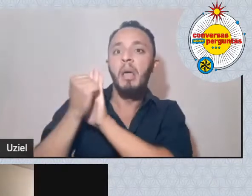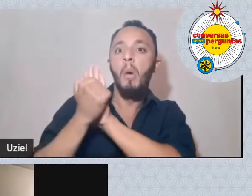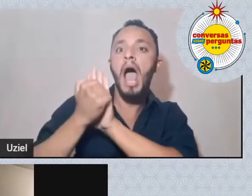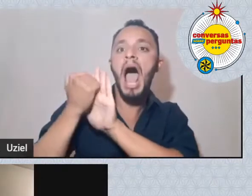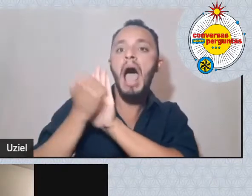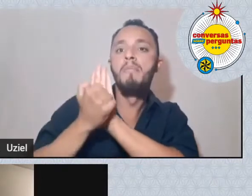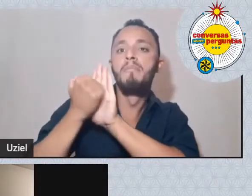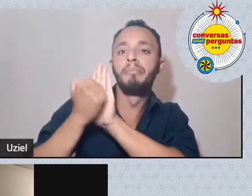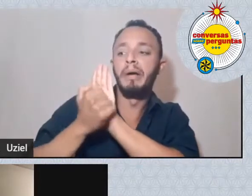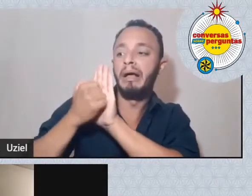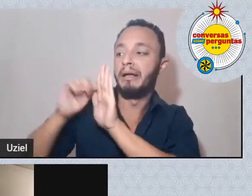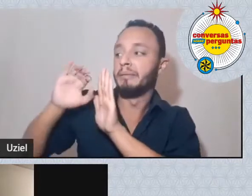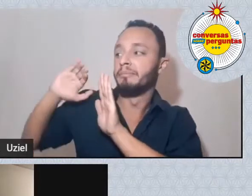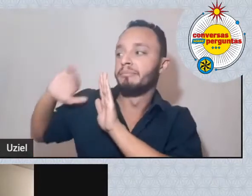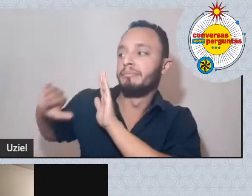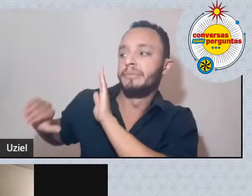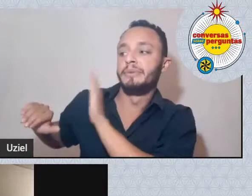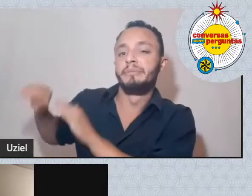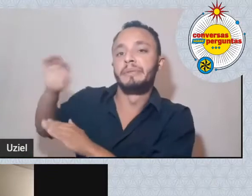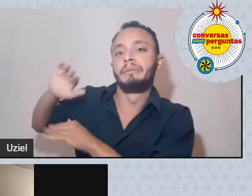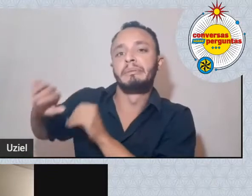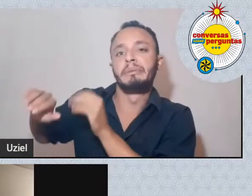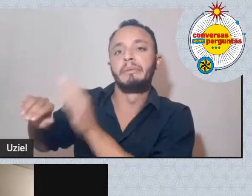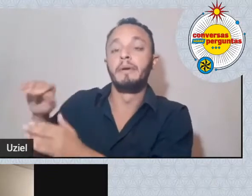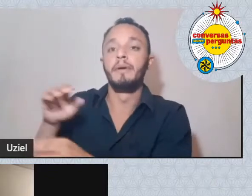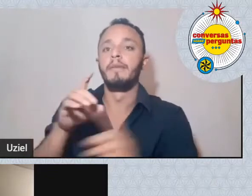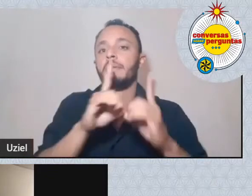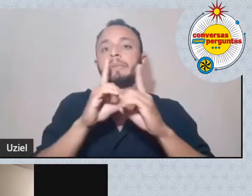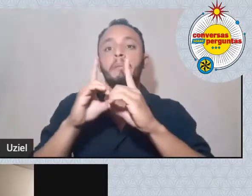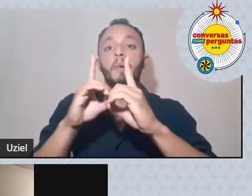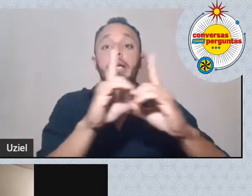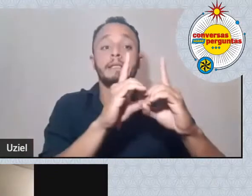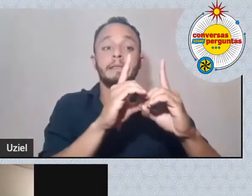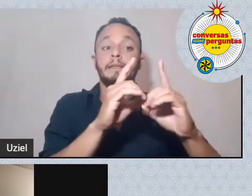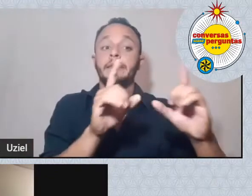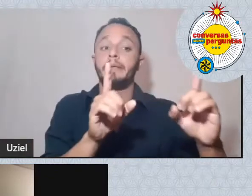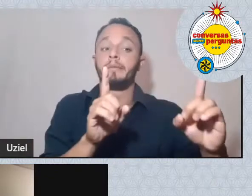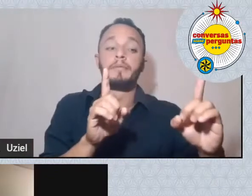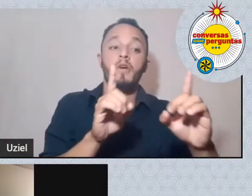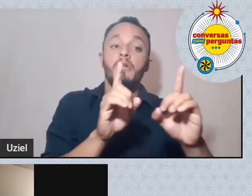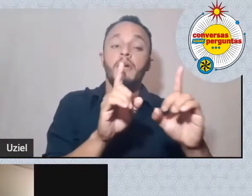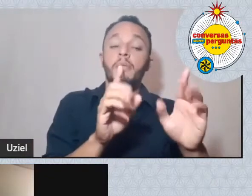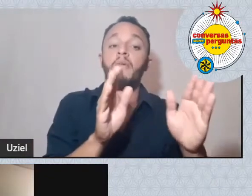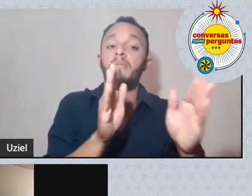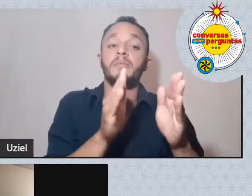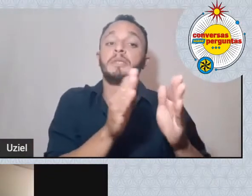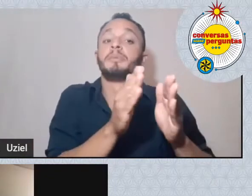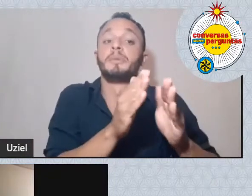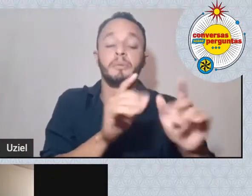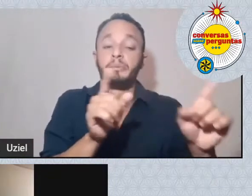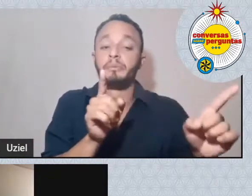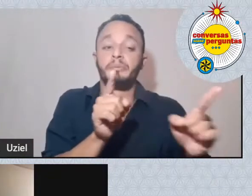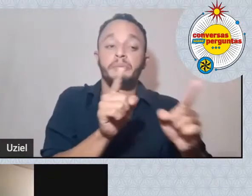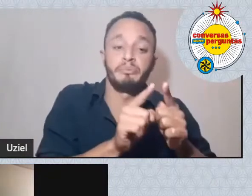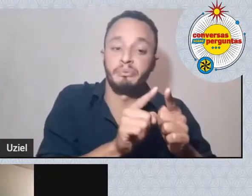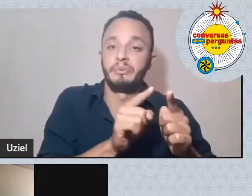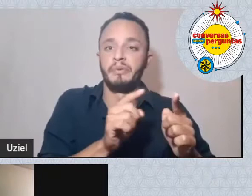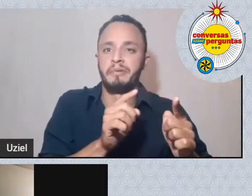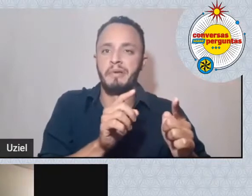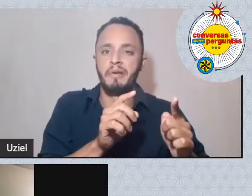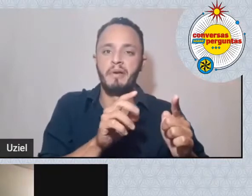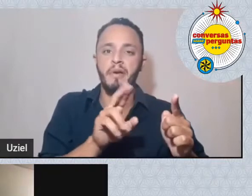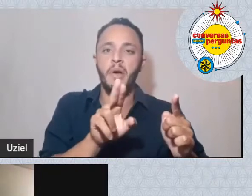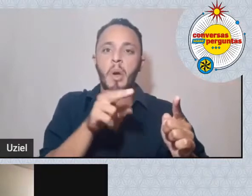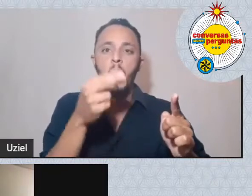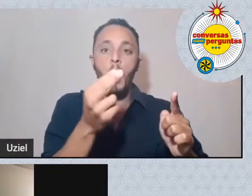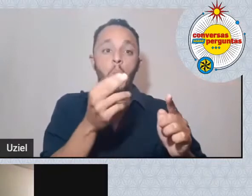customização da democracia. Vamos fazer uma democracia para menos pessoas. Vamos fazer uma vamos dizer assim, o